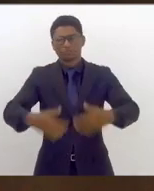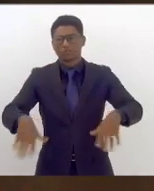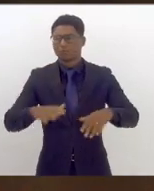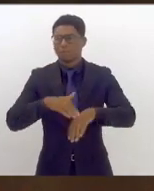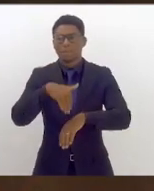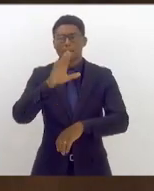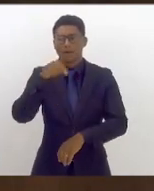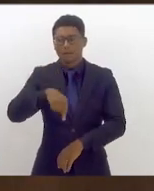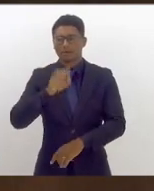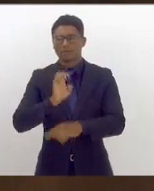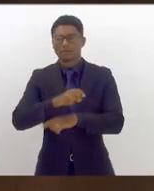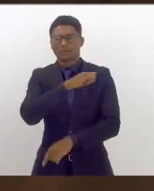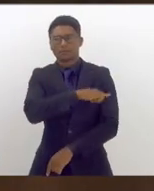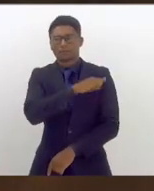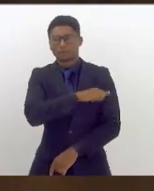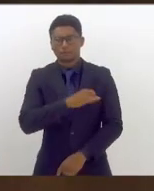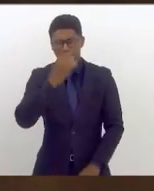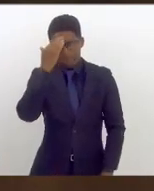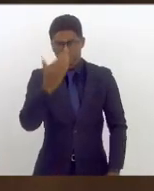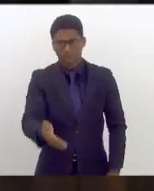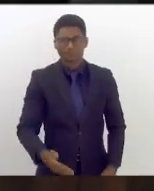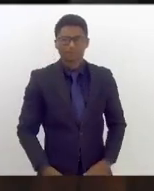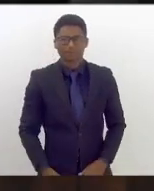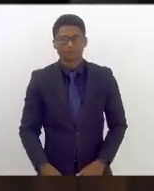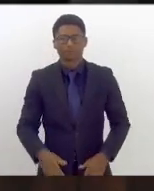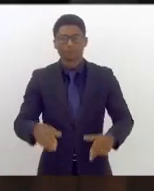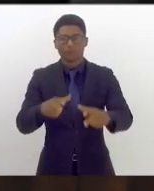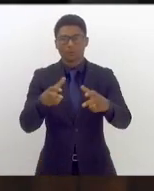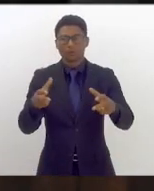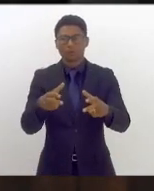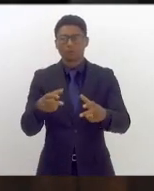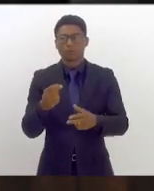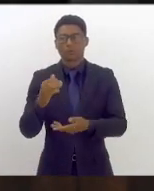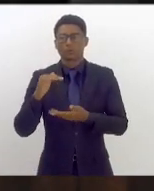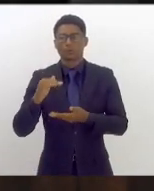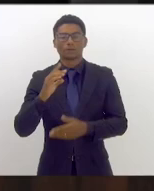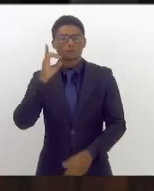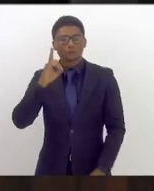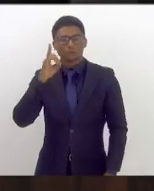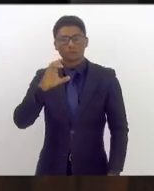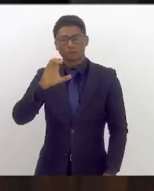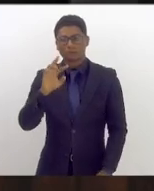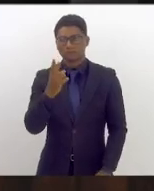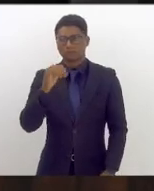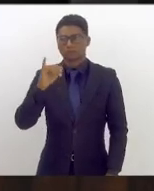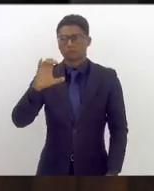de forma histórica obrigado pela comissão de orçamento Deputado Chico Machado